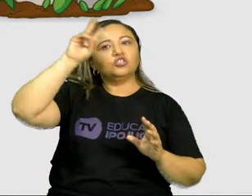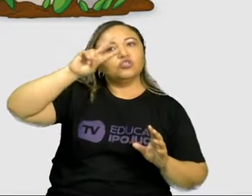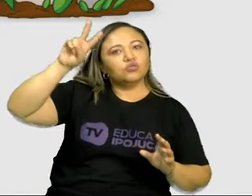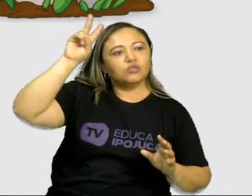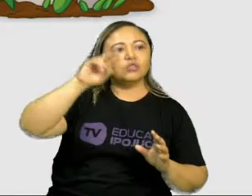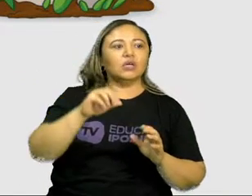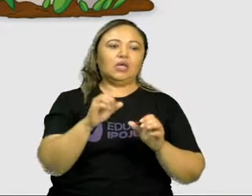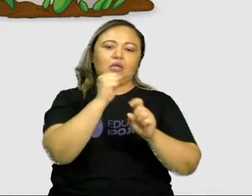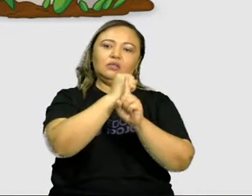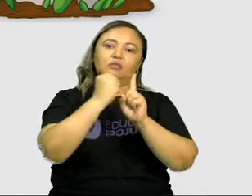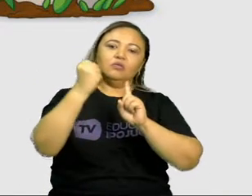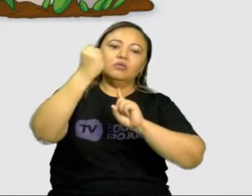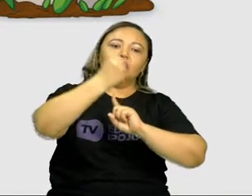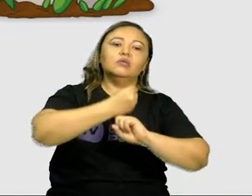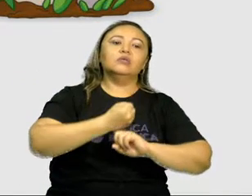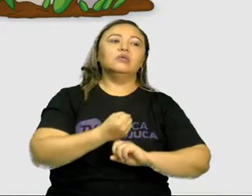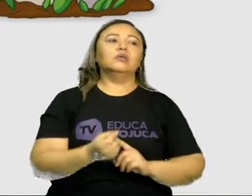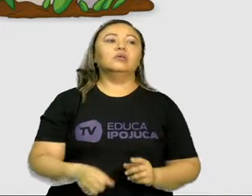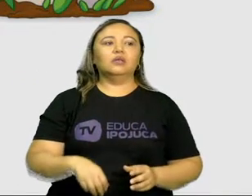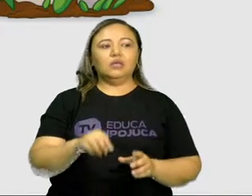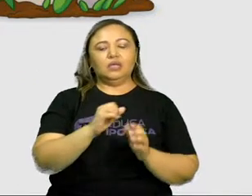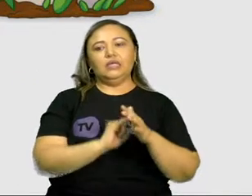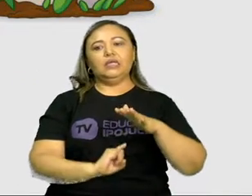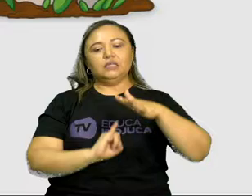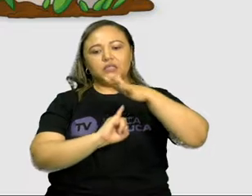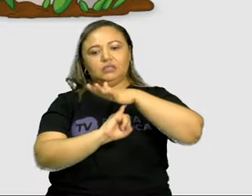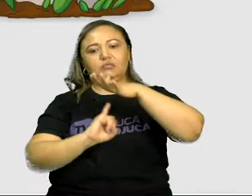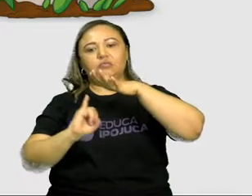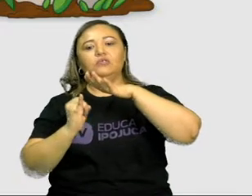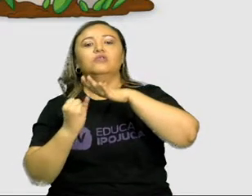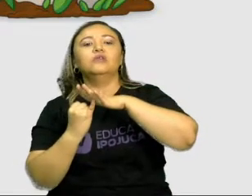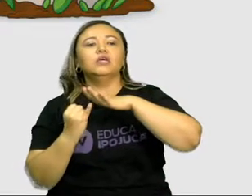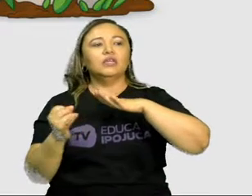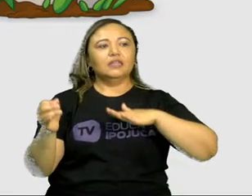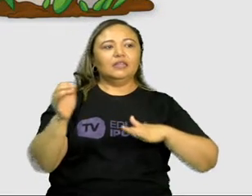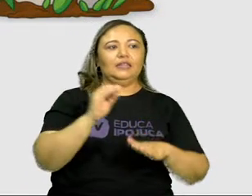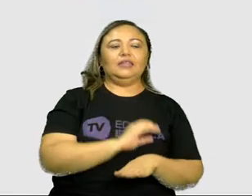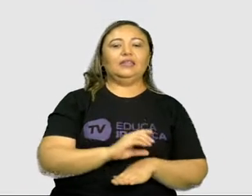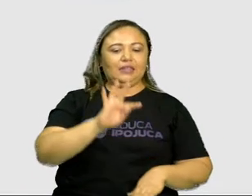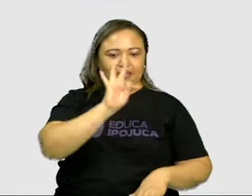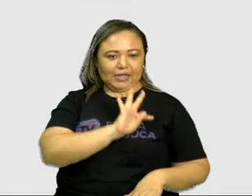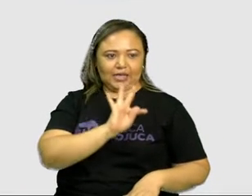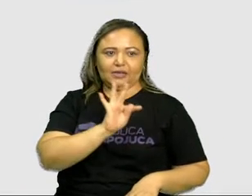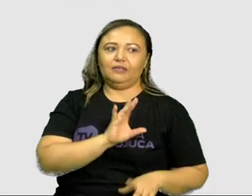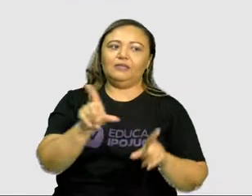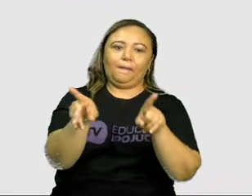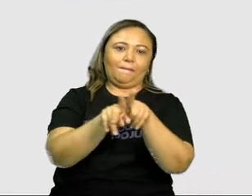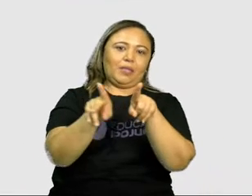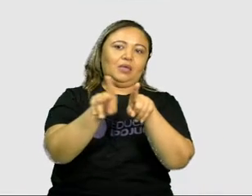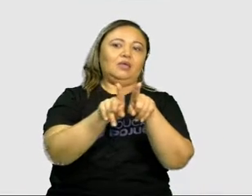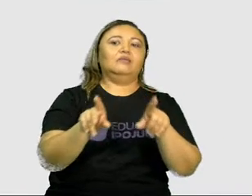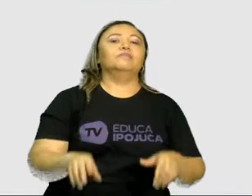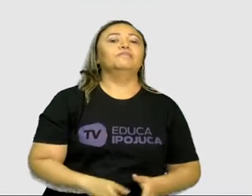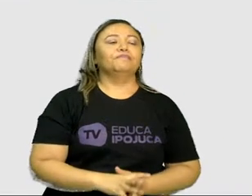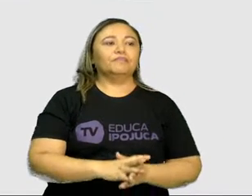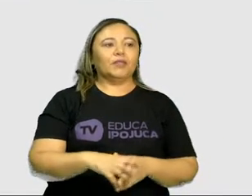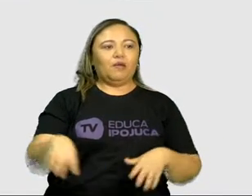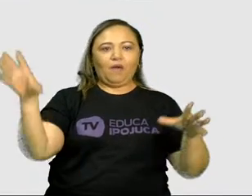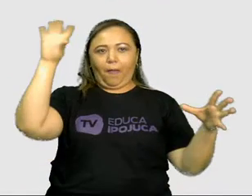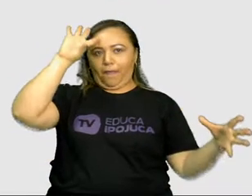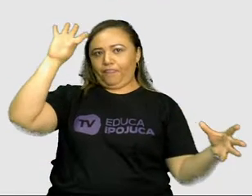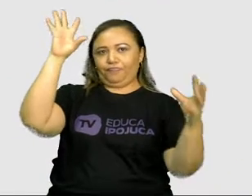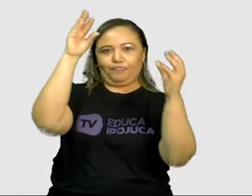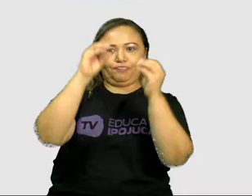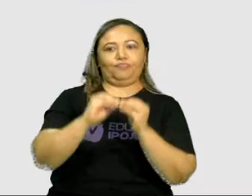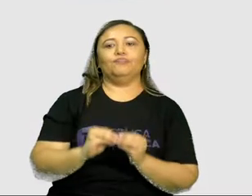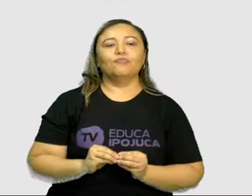históricas, sociais e institucionais, e técnicas também. Então, vamos resumir de